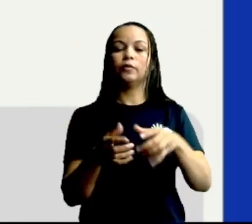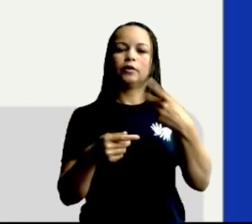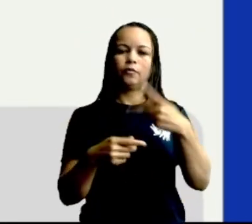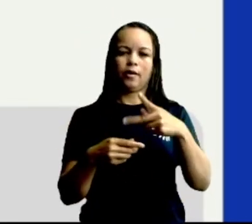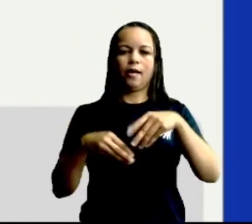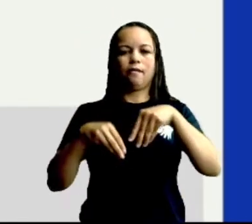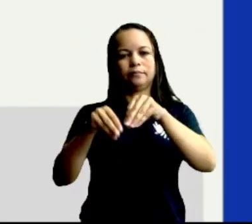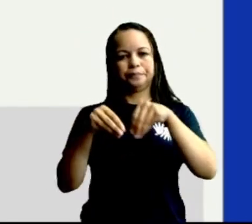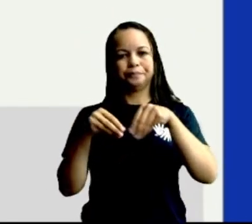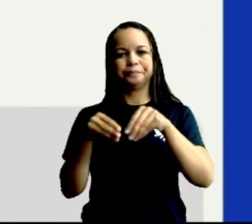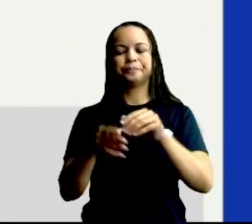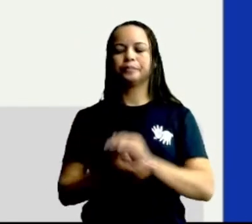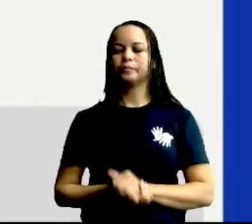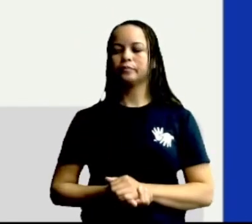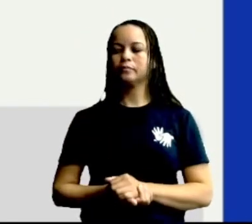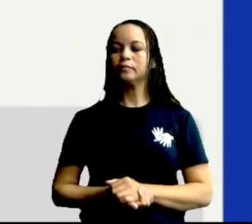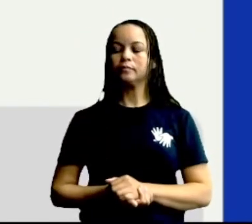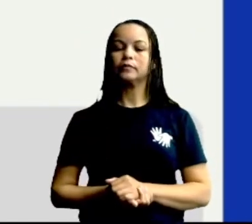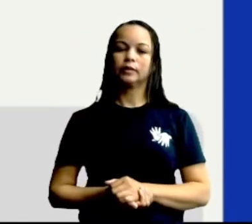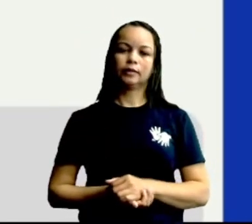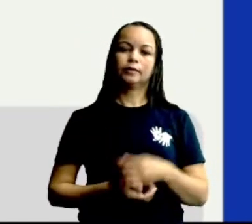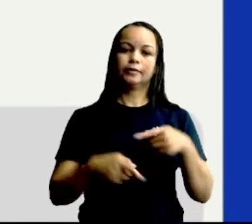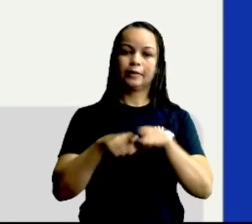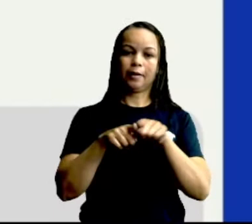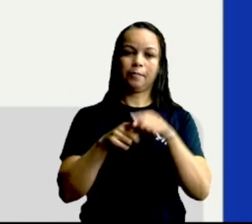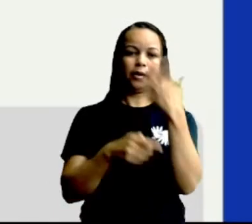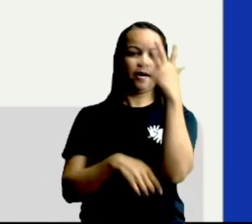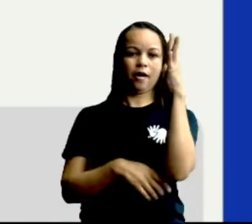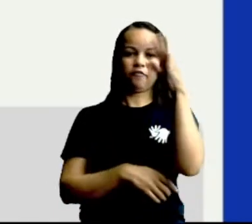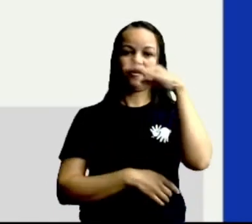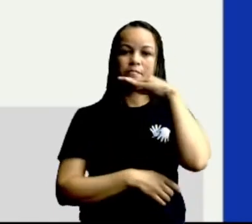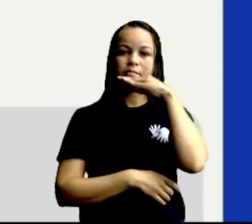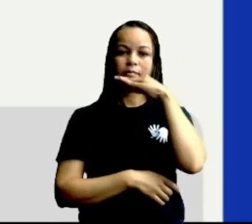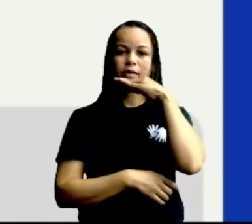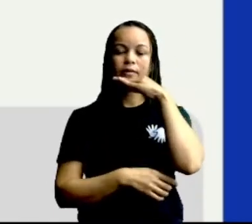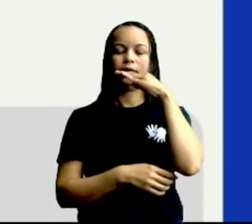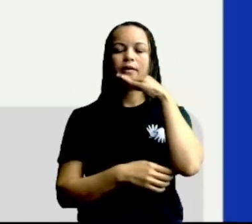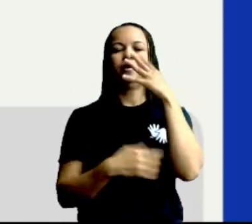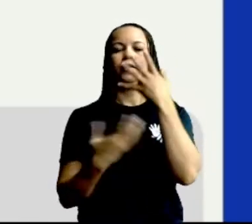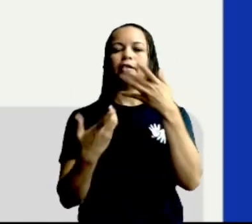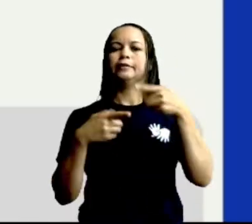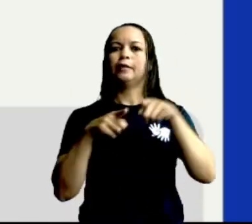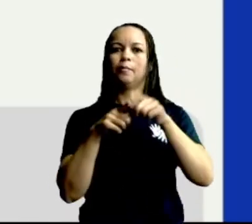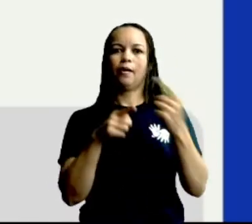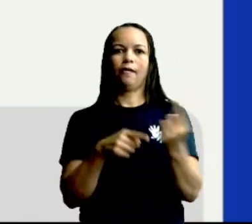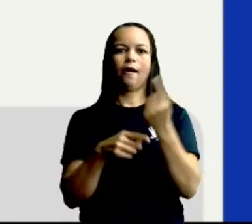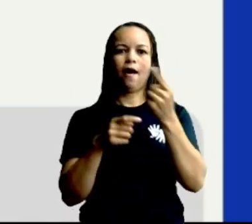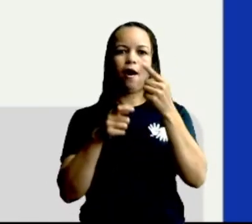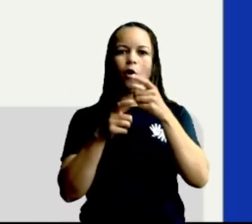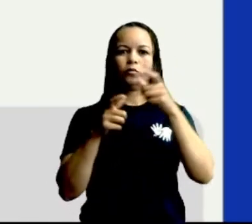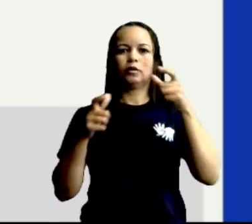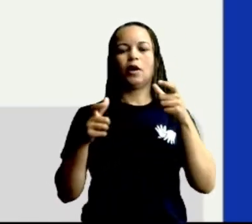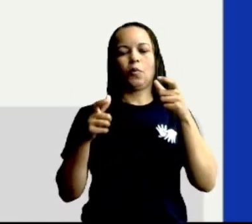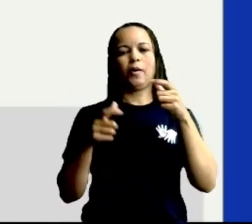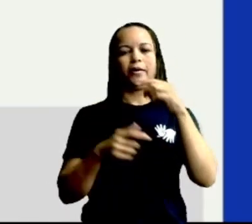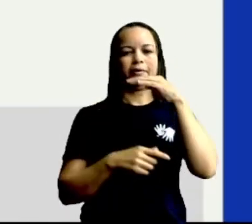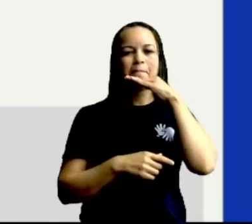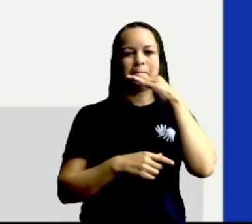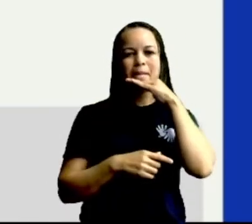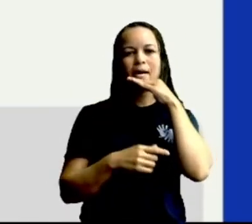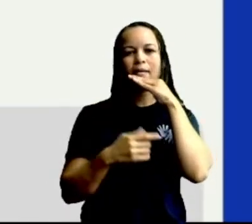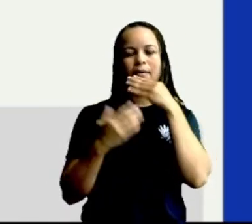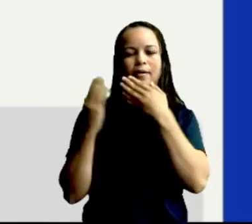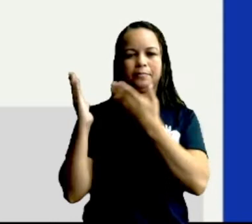terrestres. A mangueira também é uma árvore de grande porte, né? O famoso pé de manga,